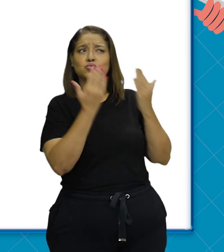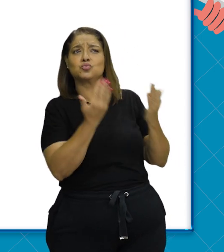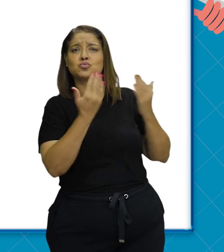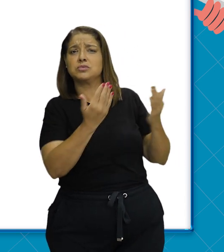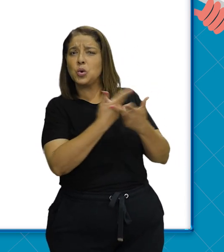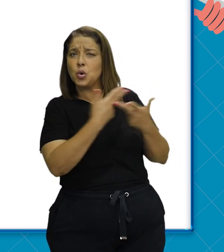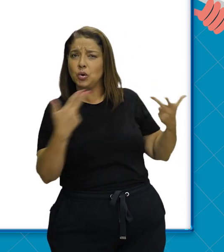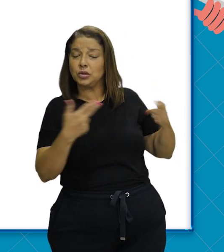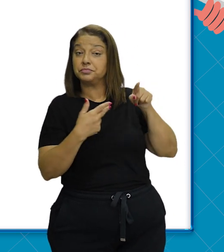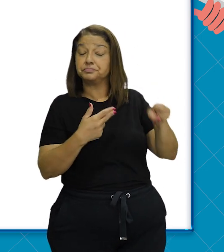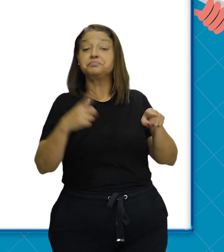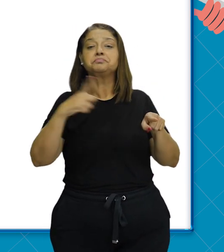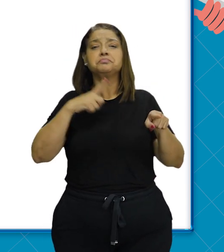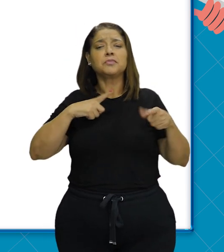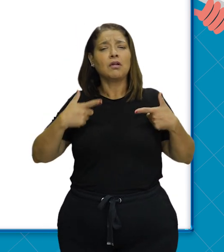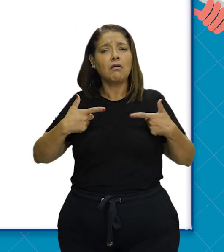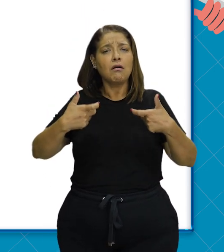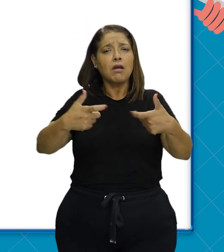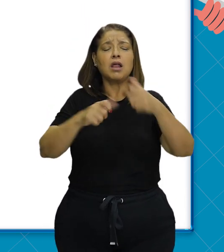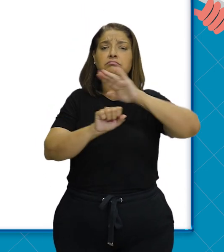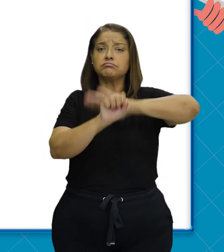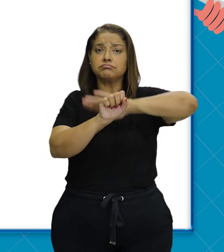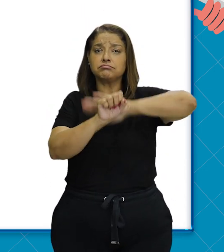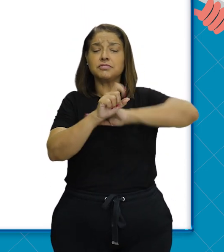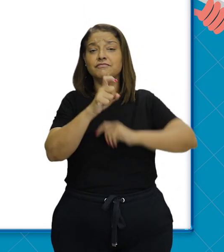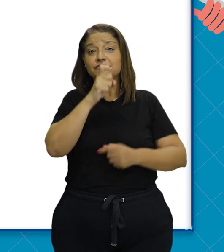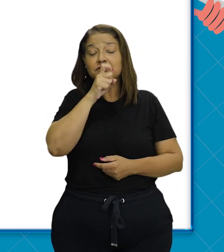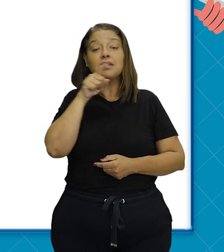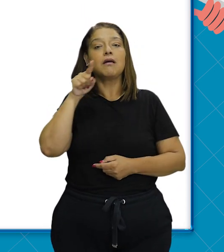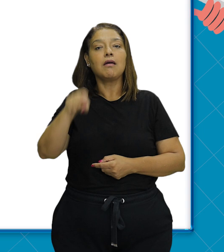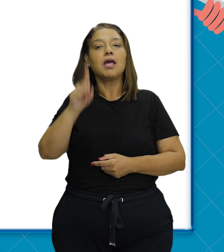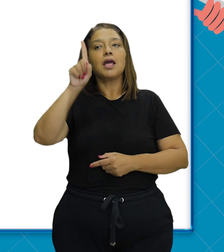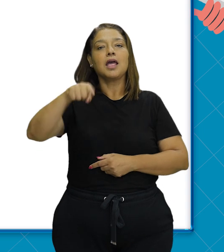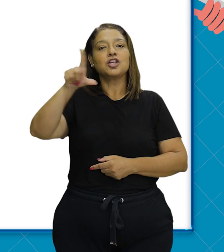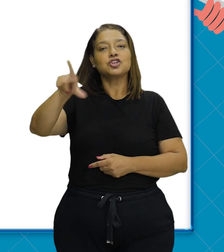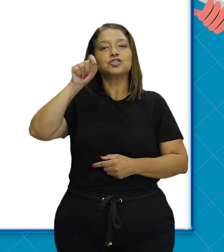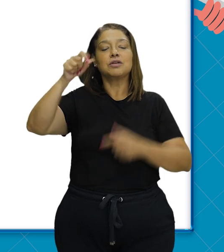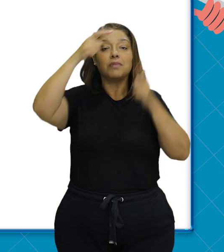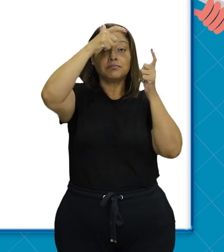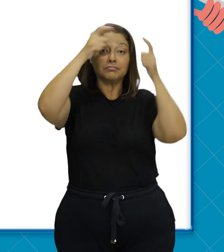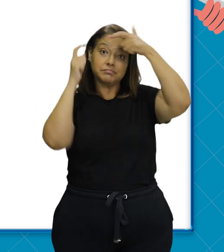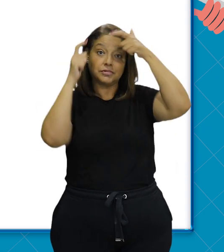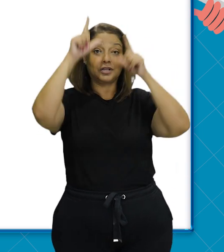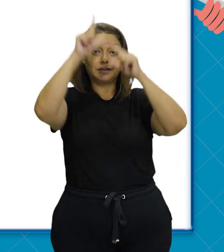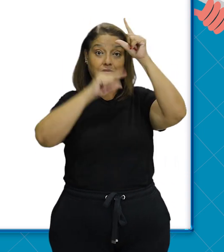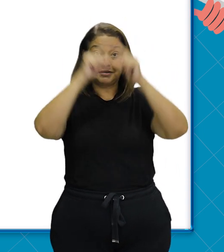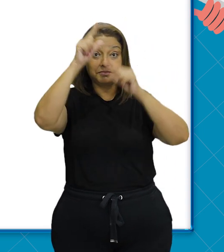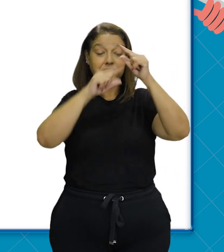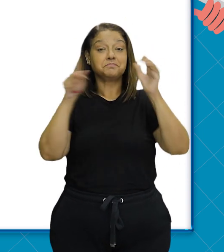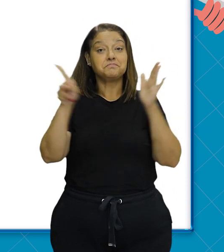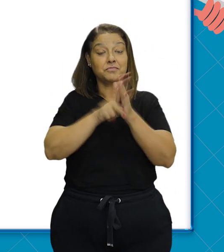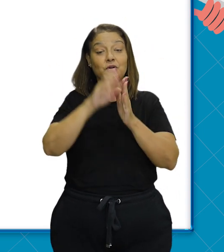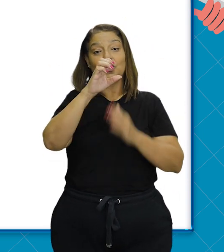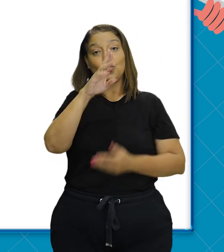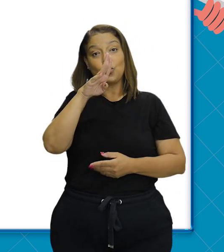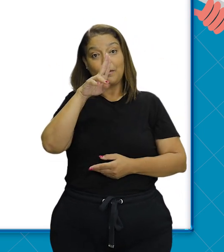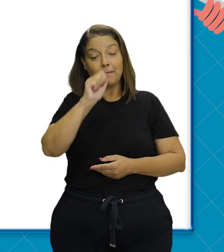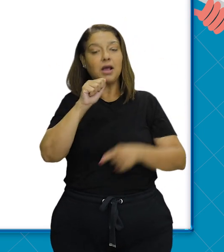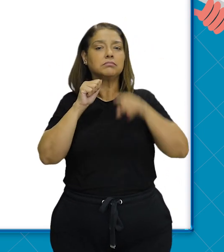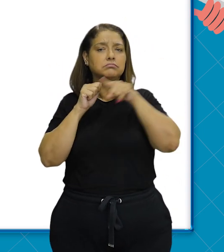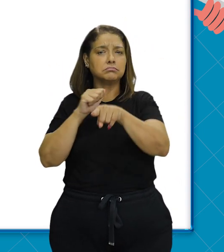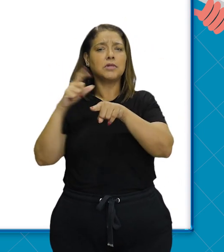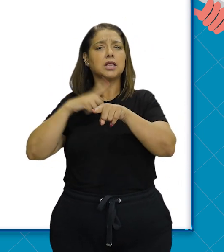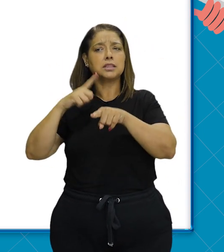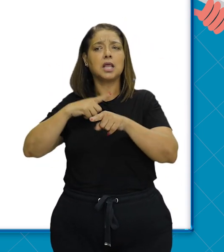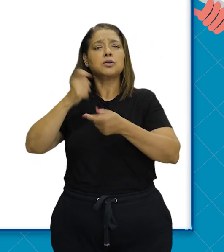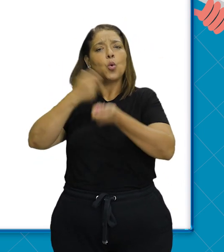suspeitas. Em plena Guerra Fria, Jânio condecorou Che Guevara, o líder da Revolução Socialista Cubana, retomou relações